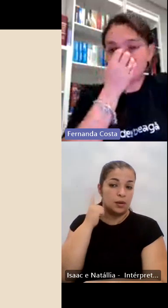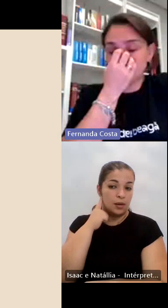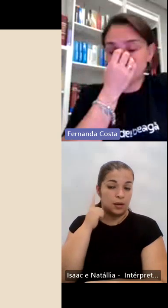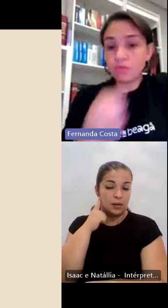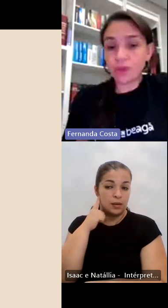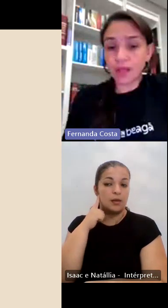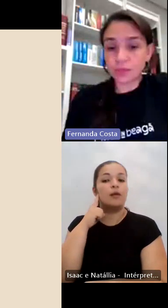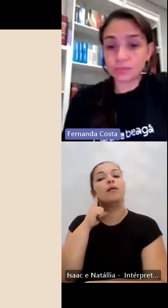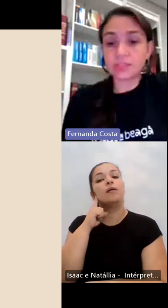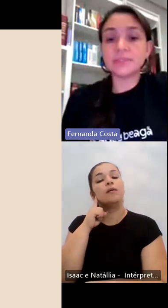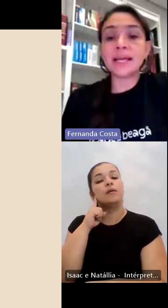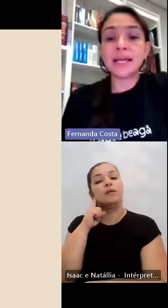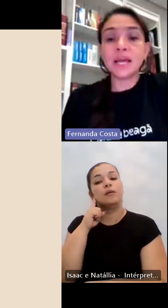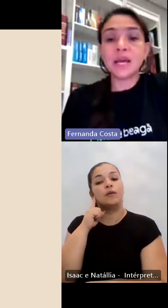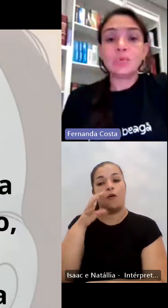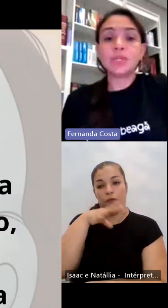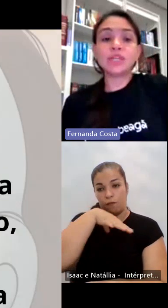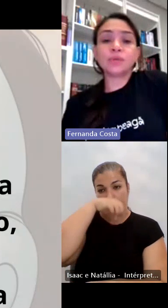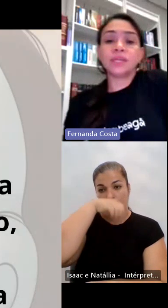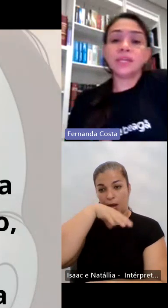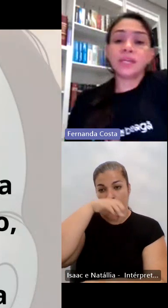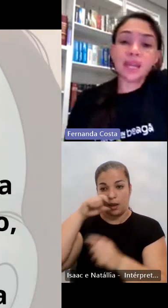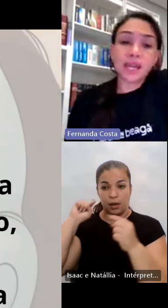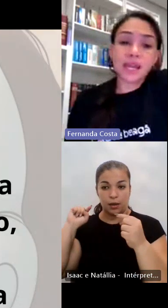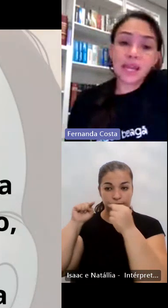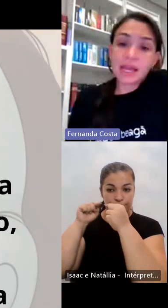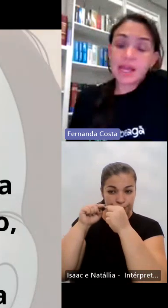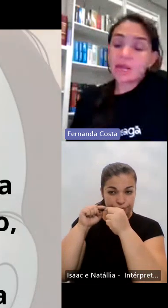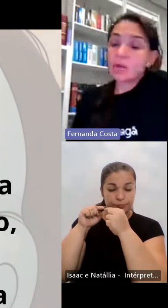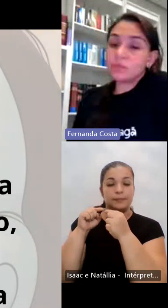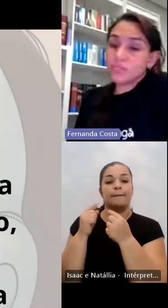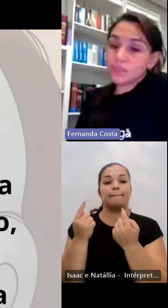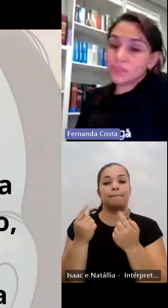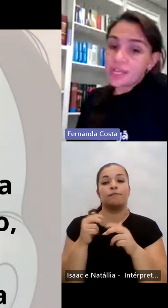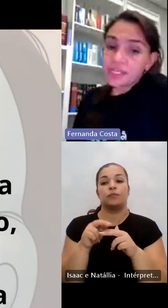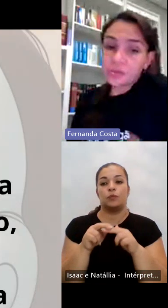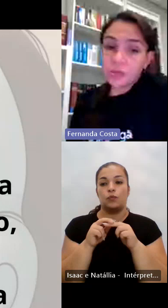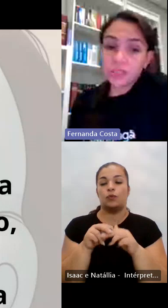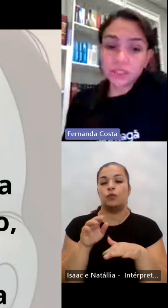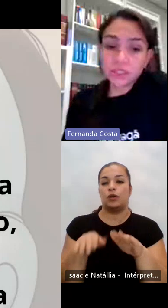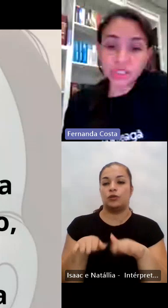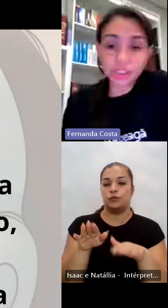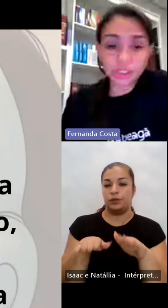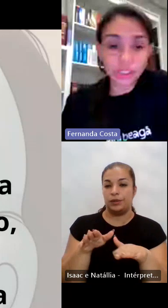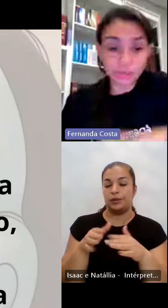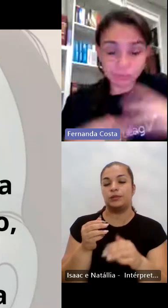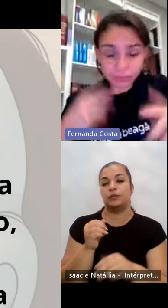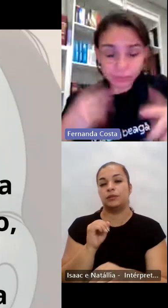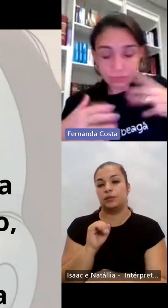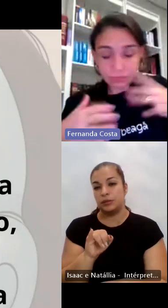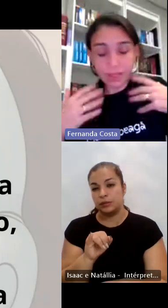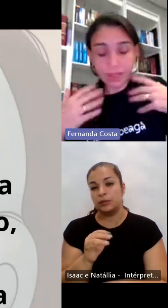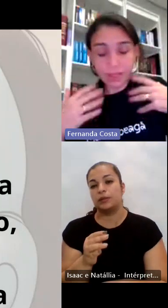audição e o olfato, né? Por isso que muitas vezes quando a